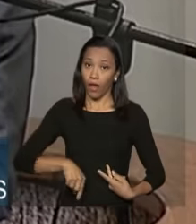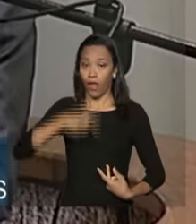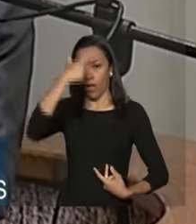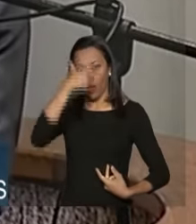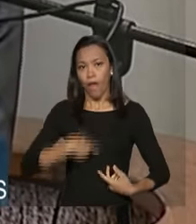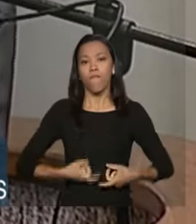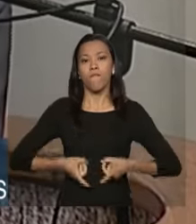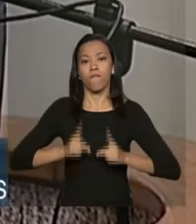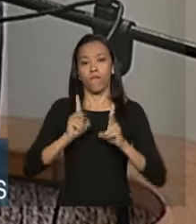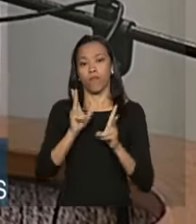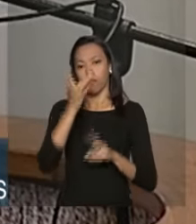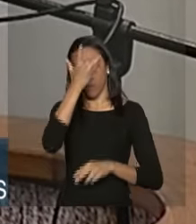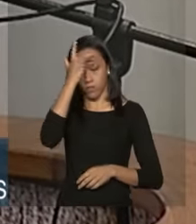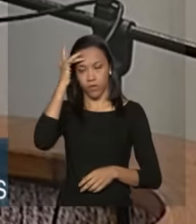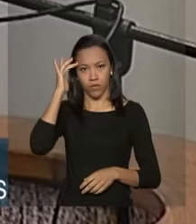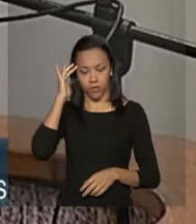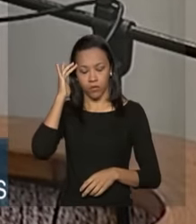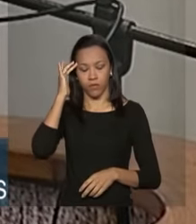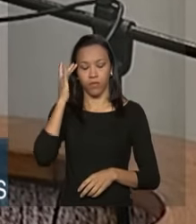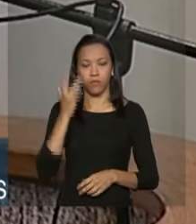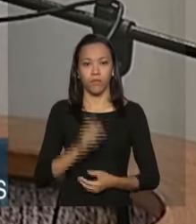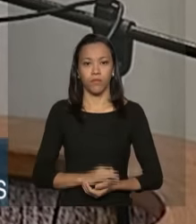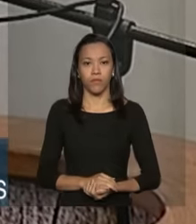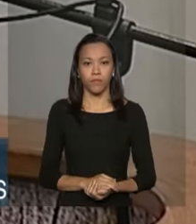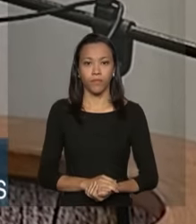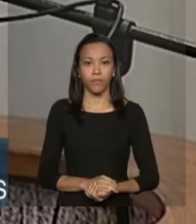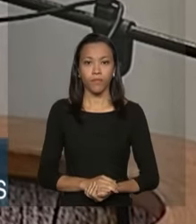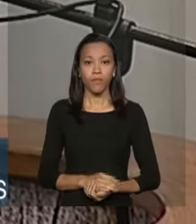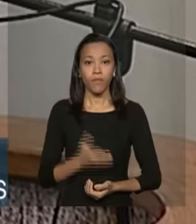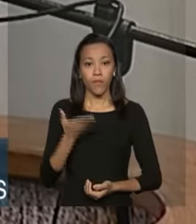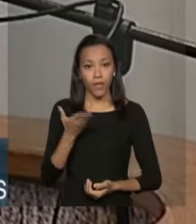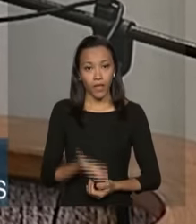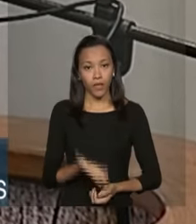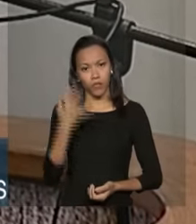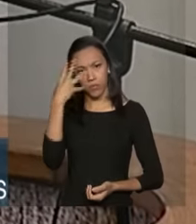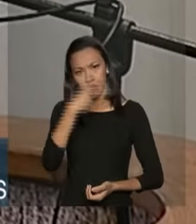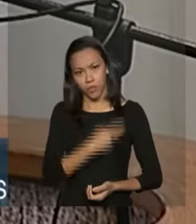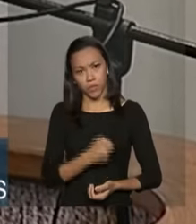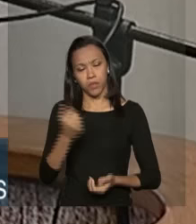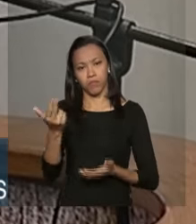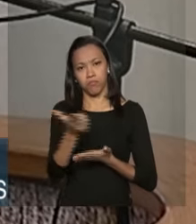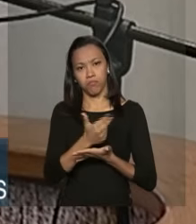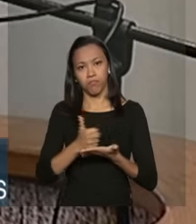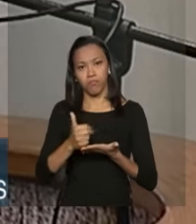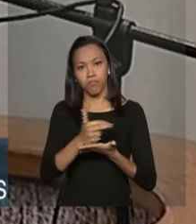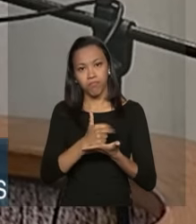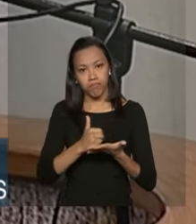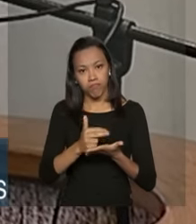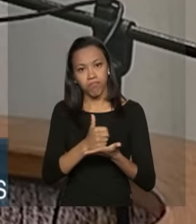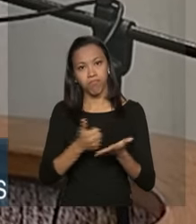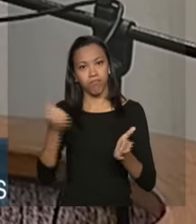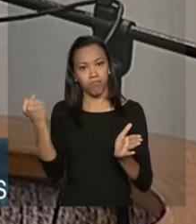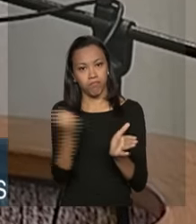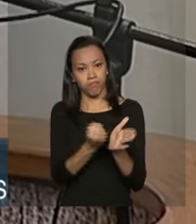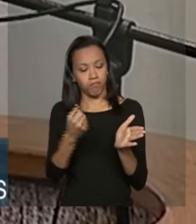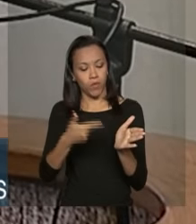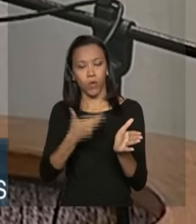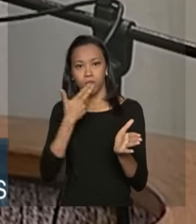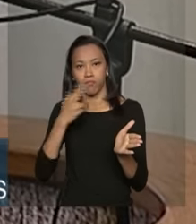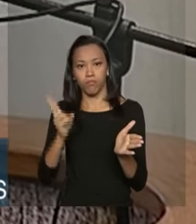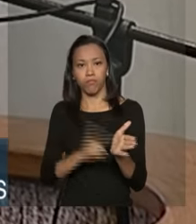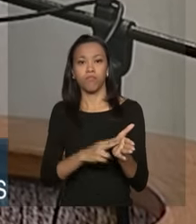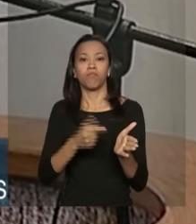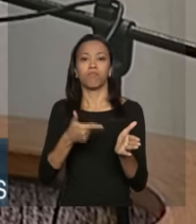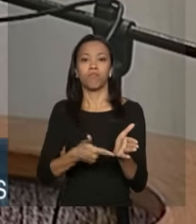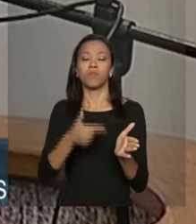tão bonita que ficaram a a simbolizadas em Celo que Celo postar que hoje o correio